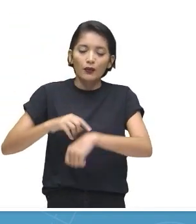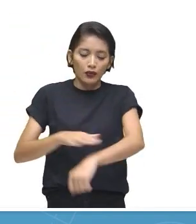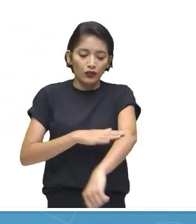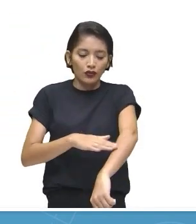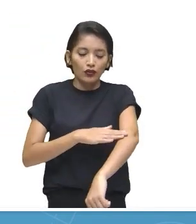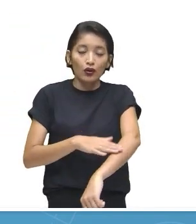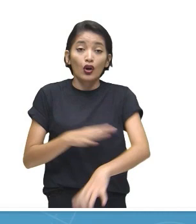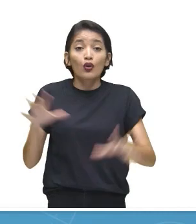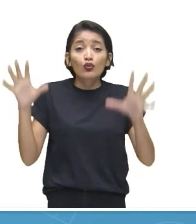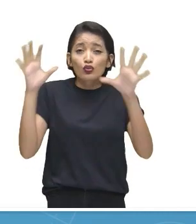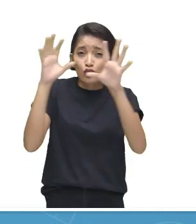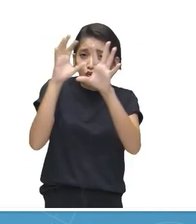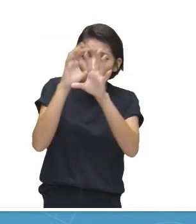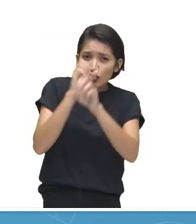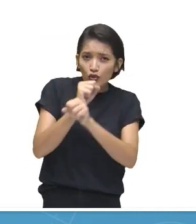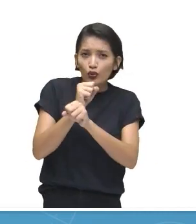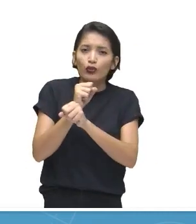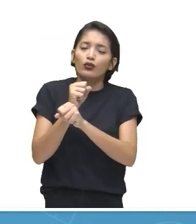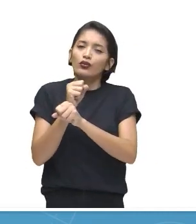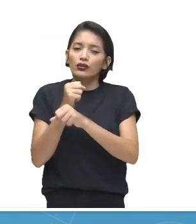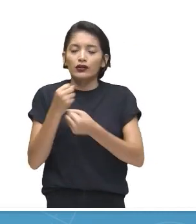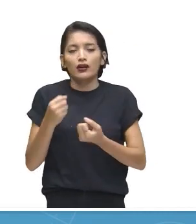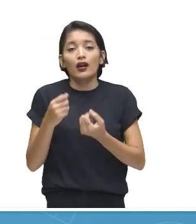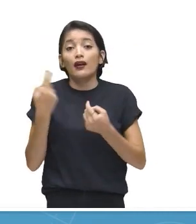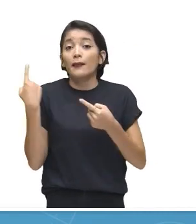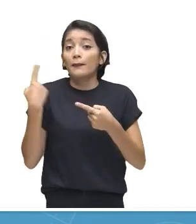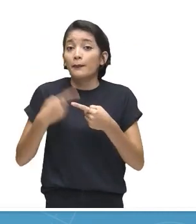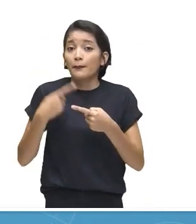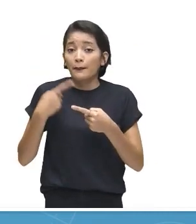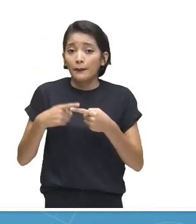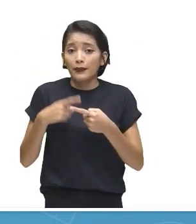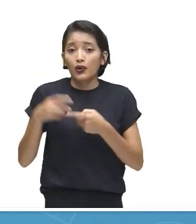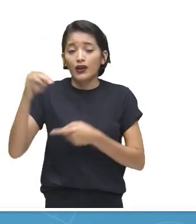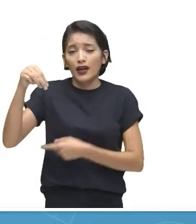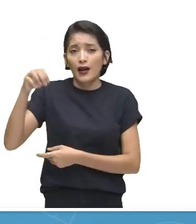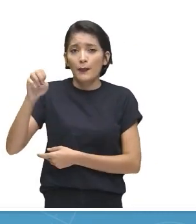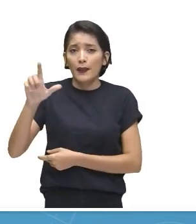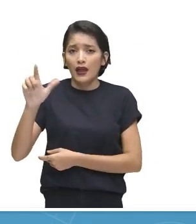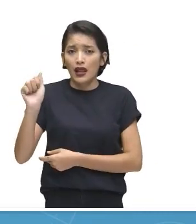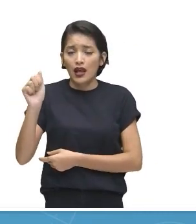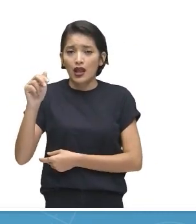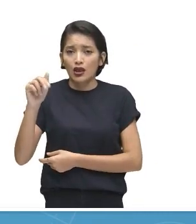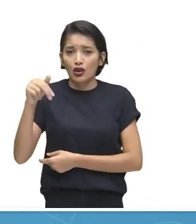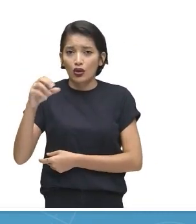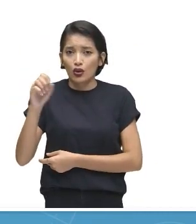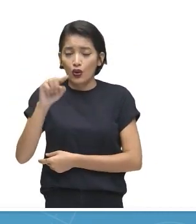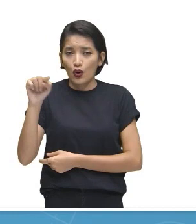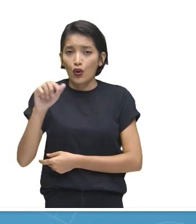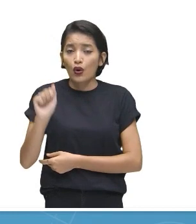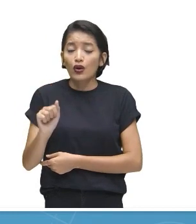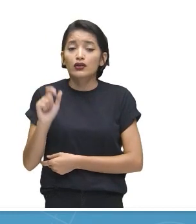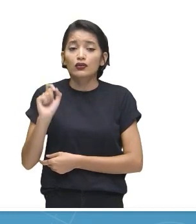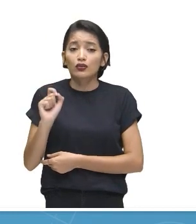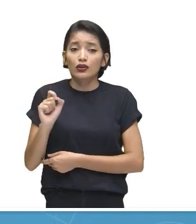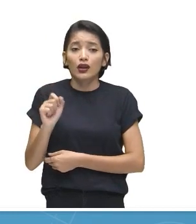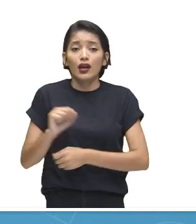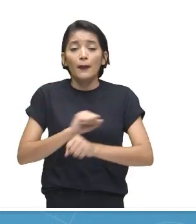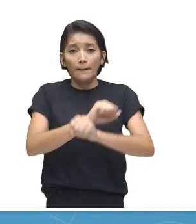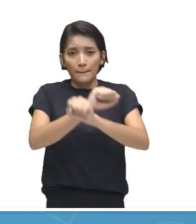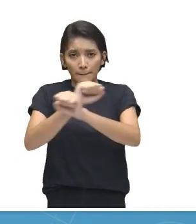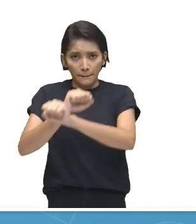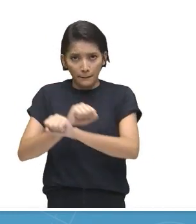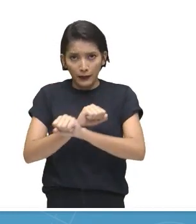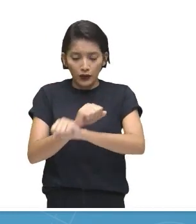né? Aquele efeito bronzeado, porque o melanócito, ele vai produzindo ali melanina com a função de proteger a tua